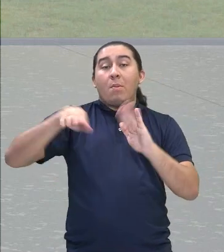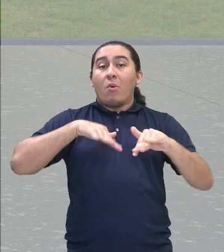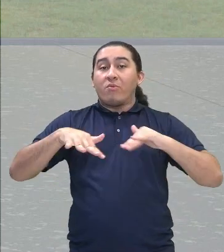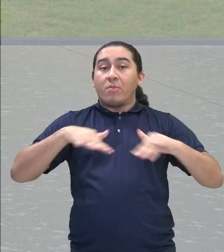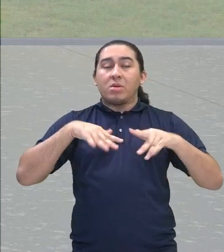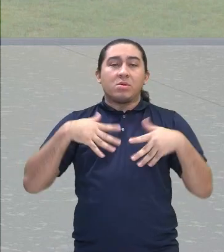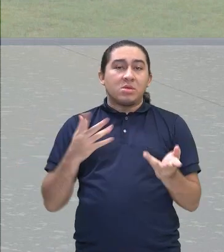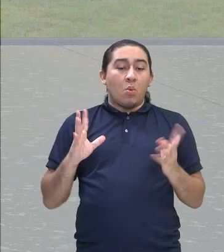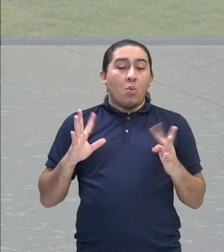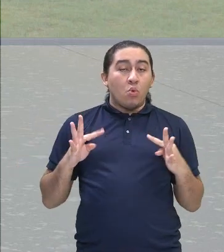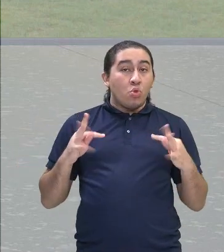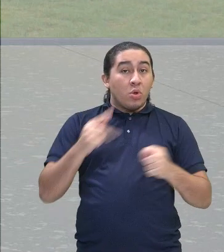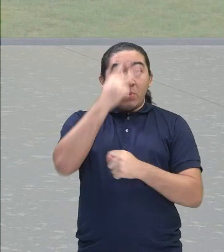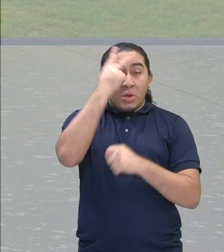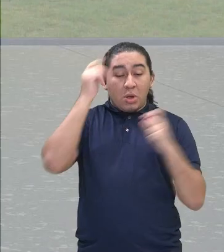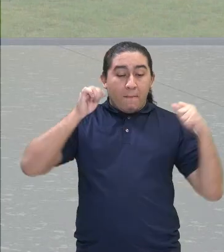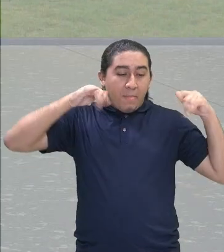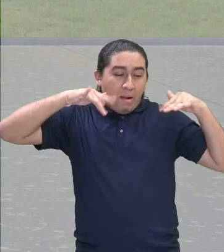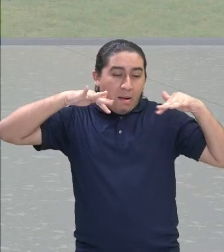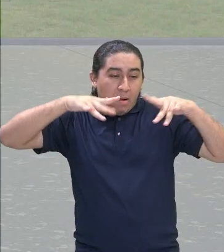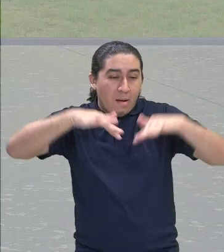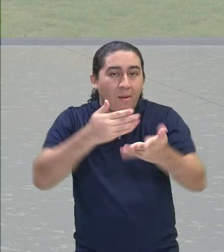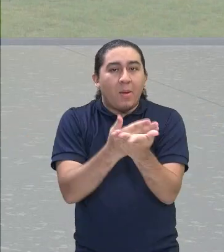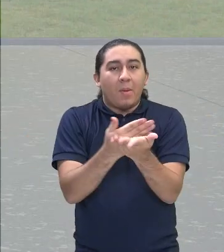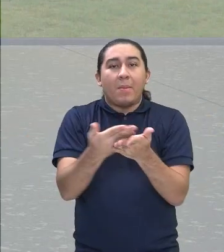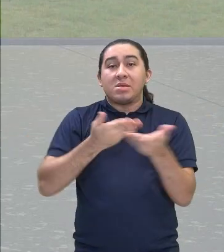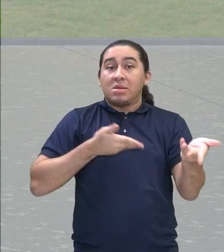público ali começa a interagir. Então,